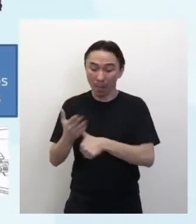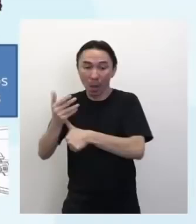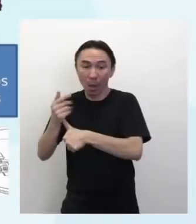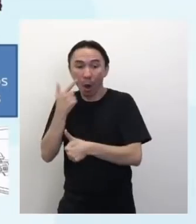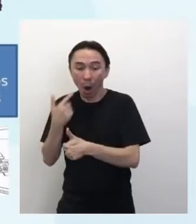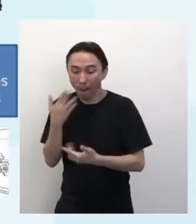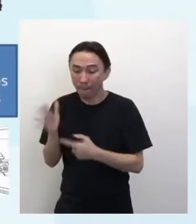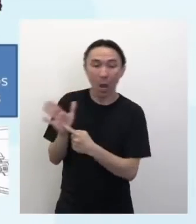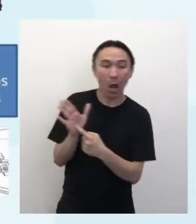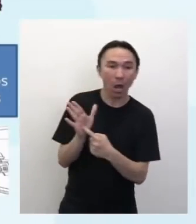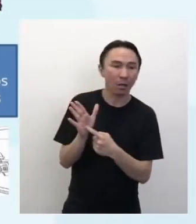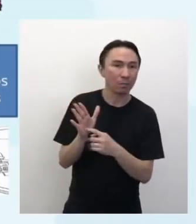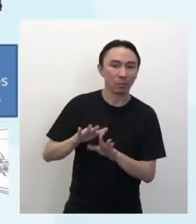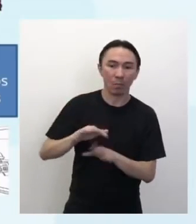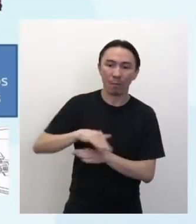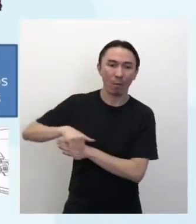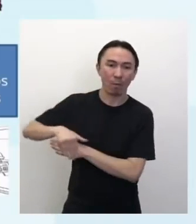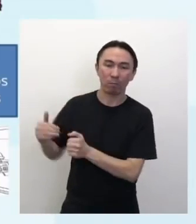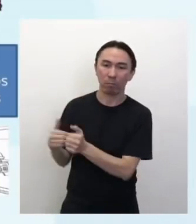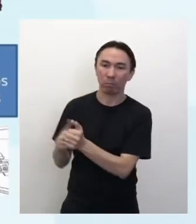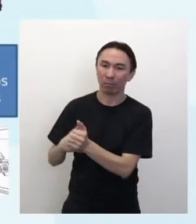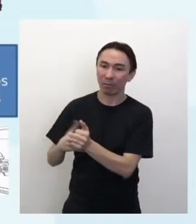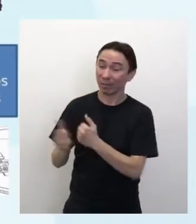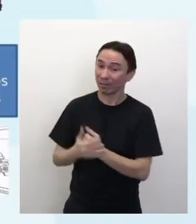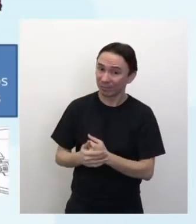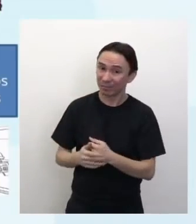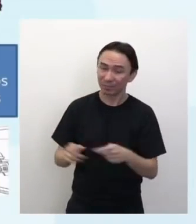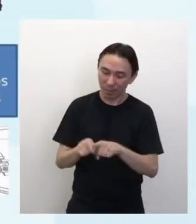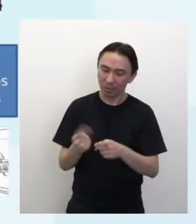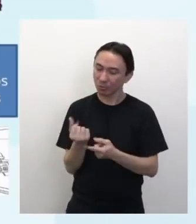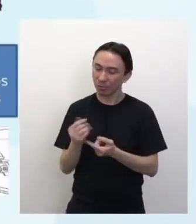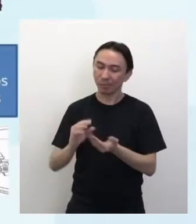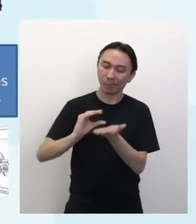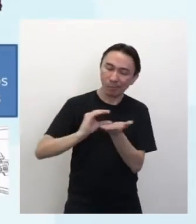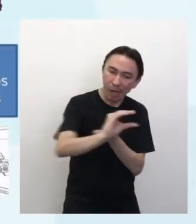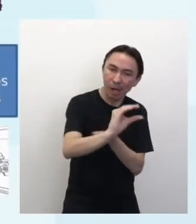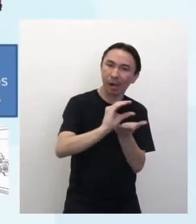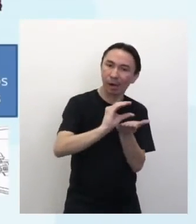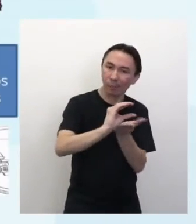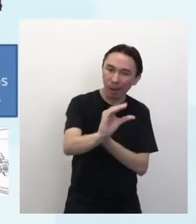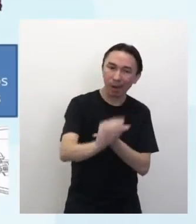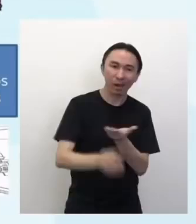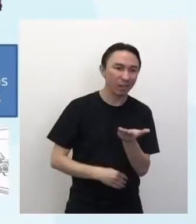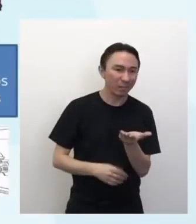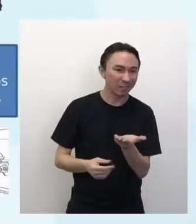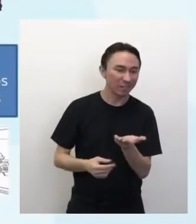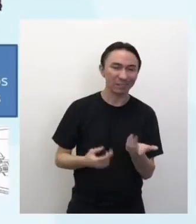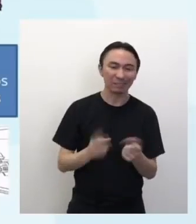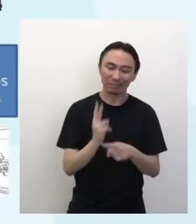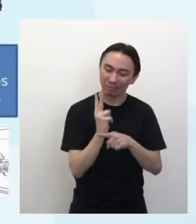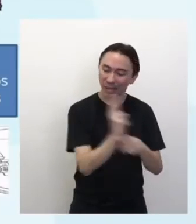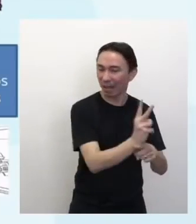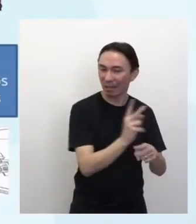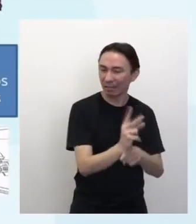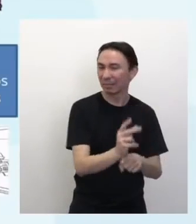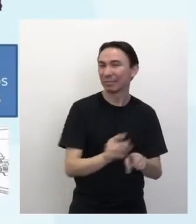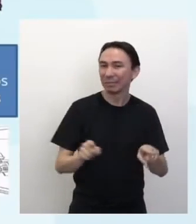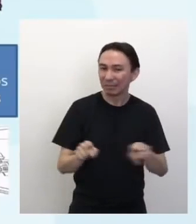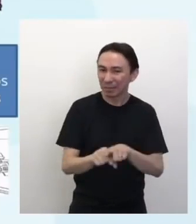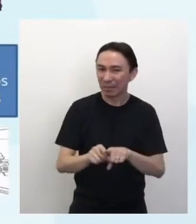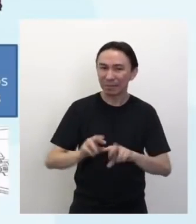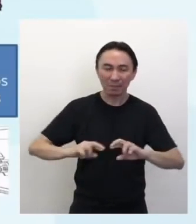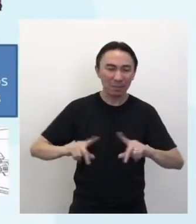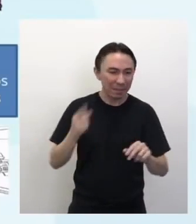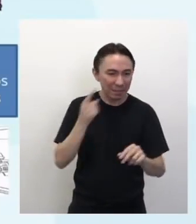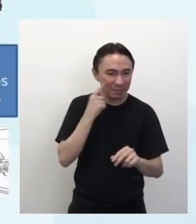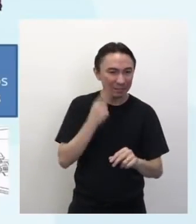tecnologia, capitais, empréstimos, investimentos, né, tanto na produção como investimentos especulativos, que são aí